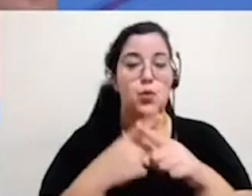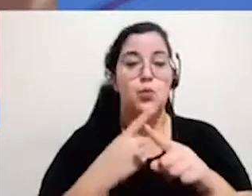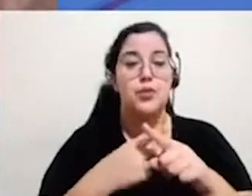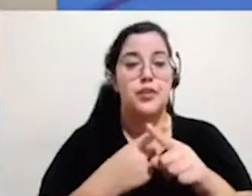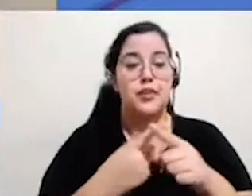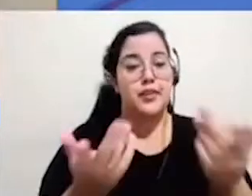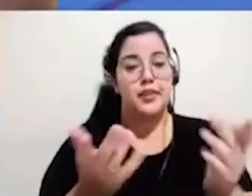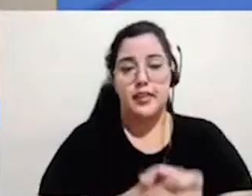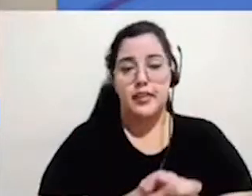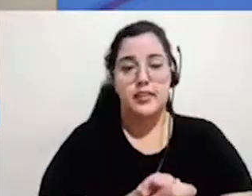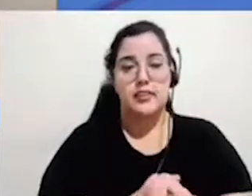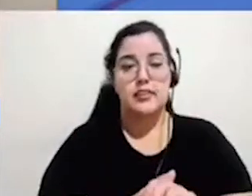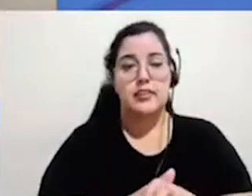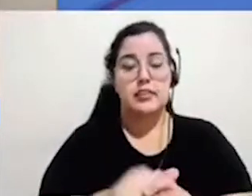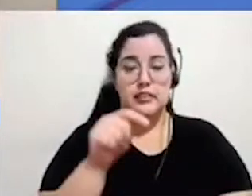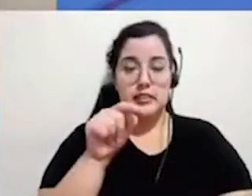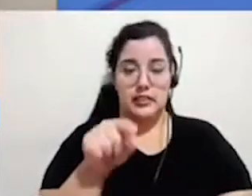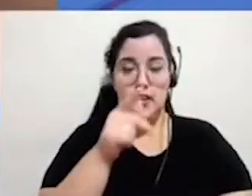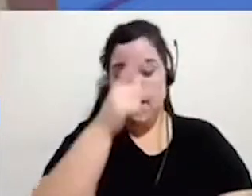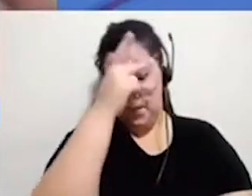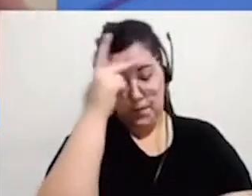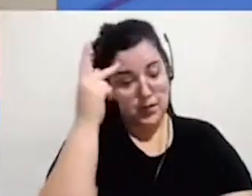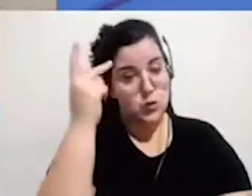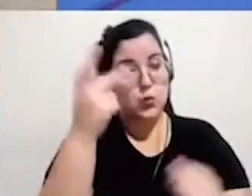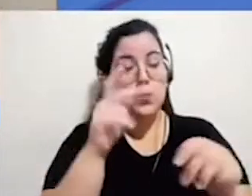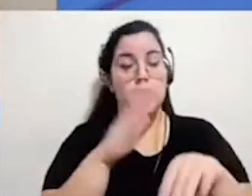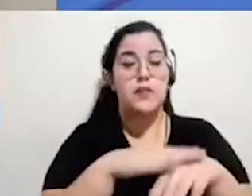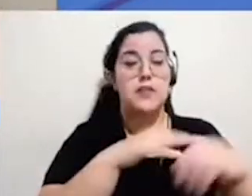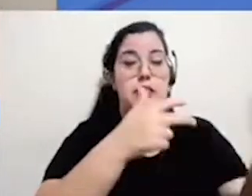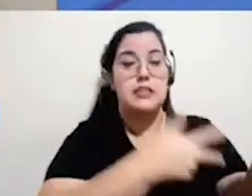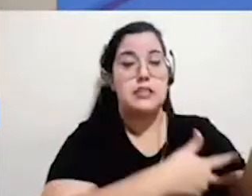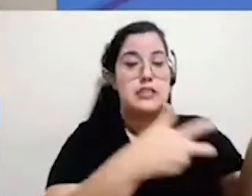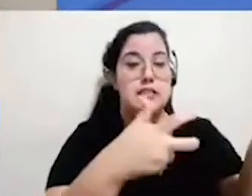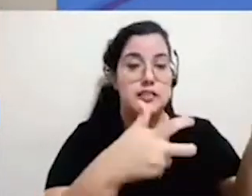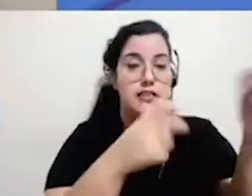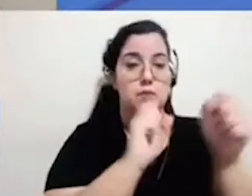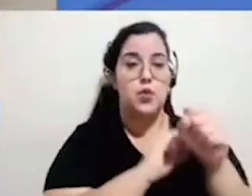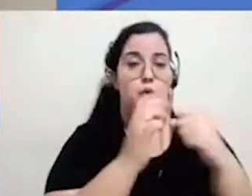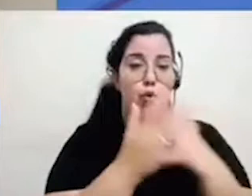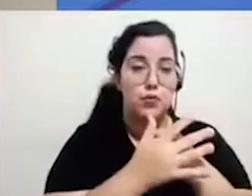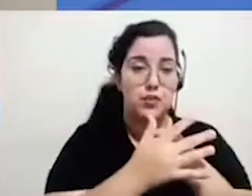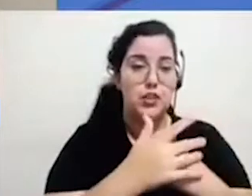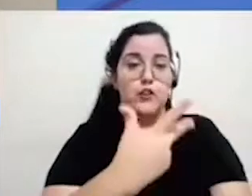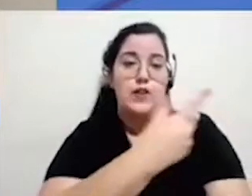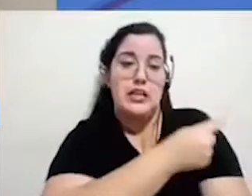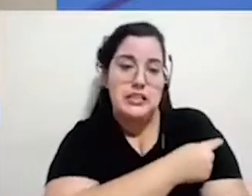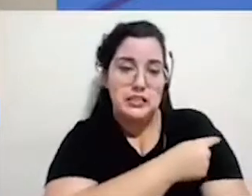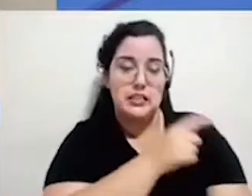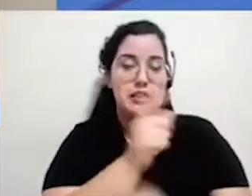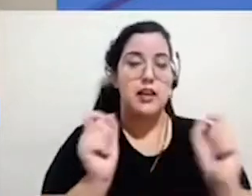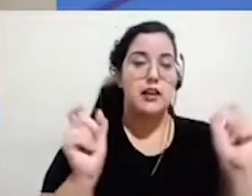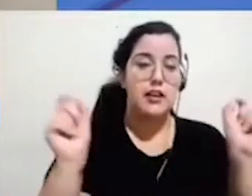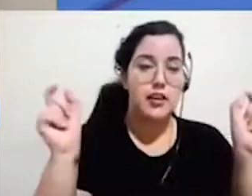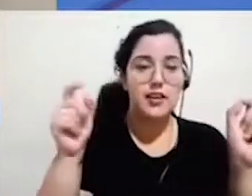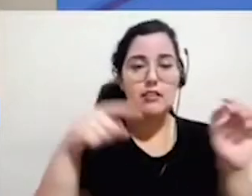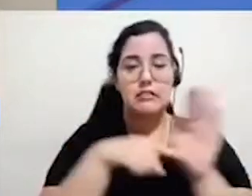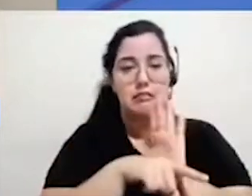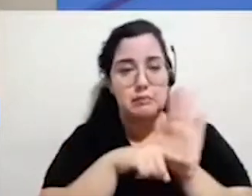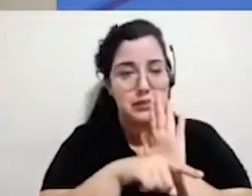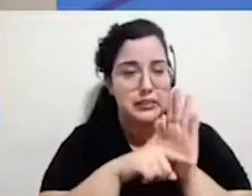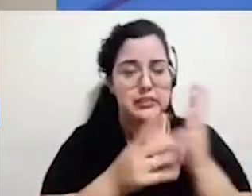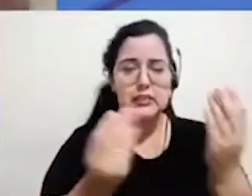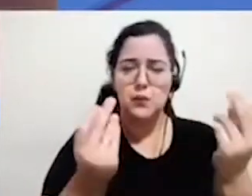enfim... O exame que ele faz, aparece a COVID, a vacina, a cura do câncer, novos estudos, entendeu?